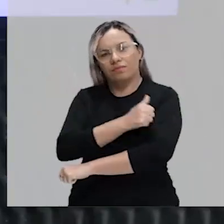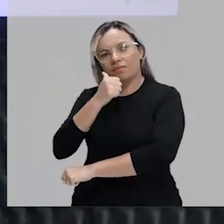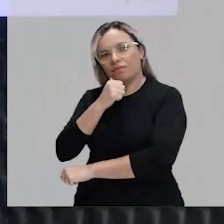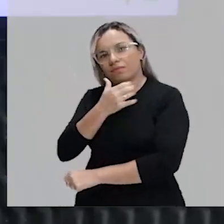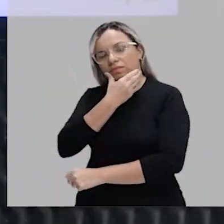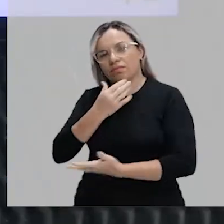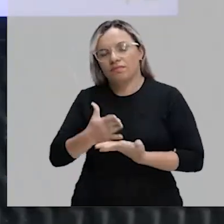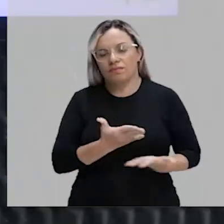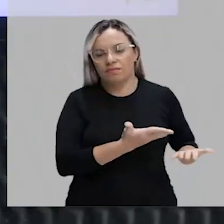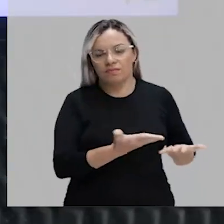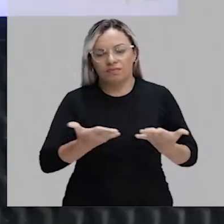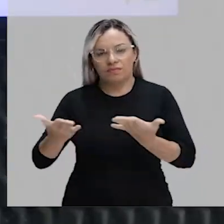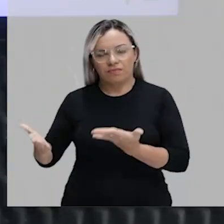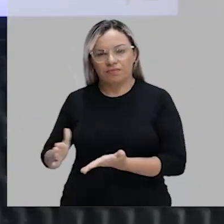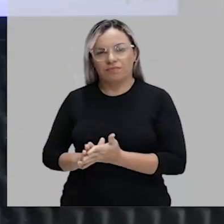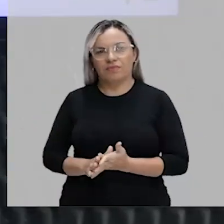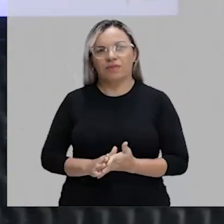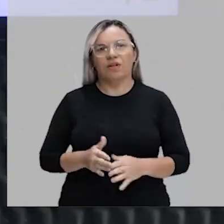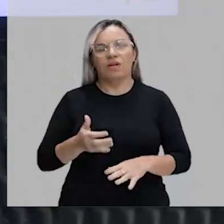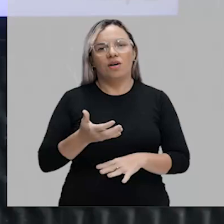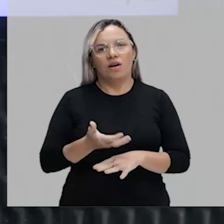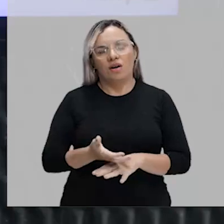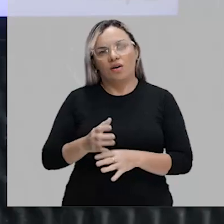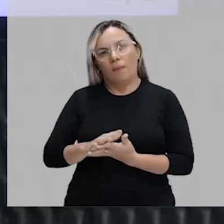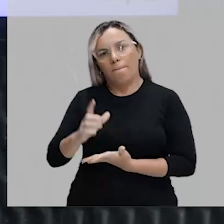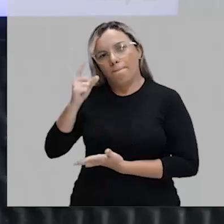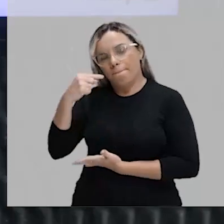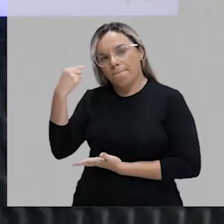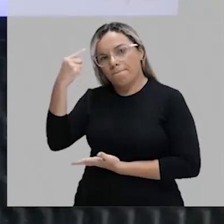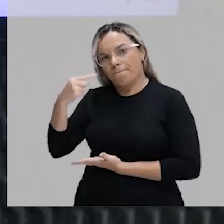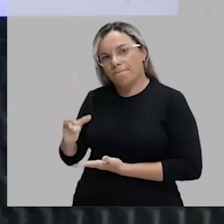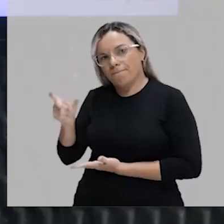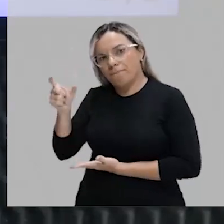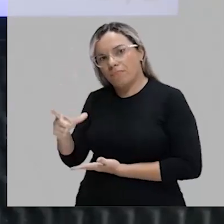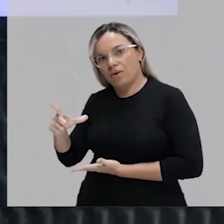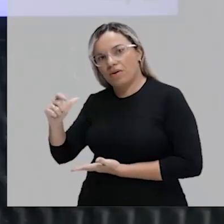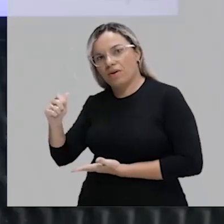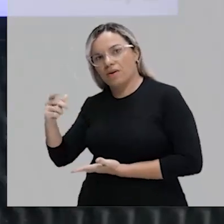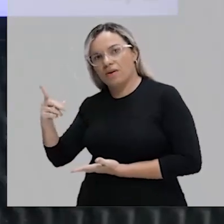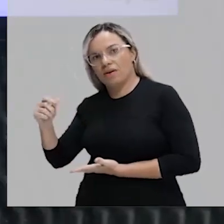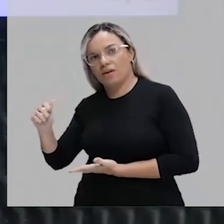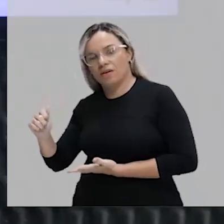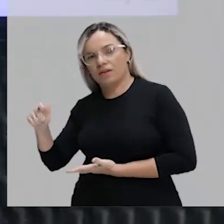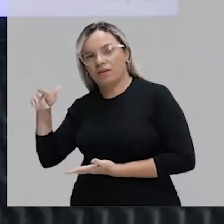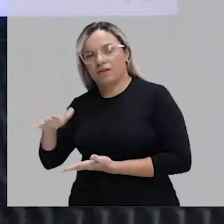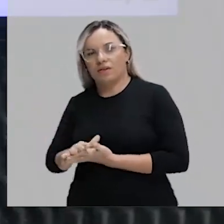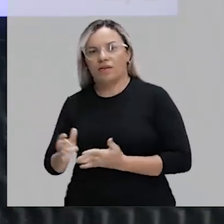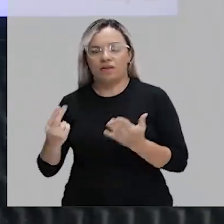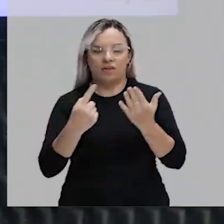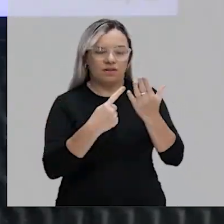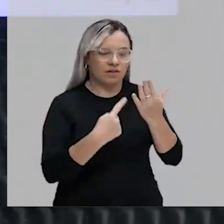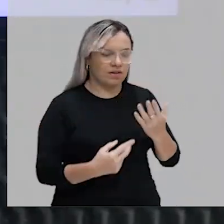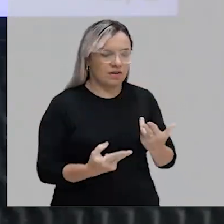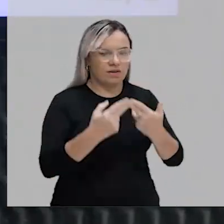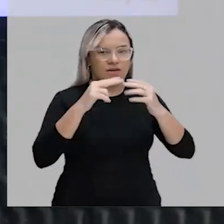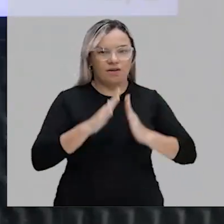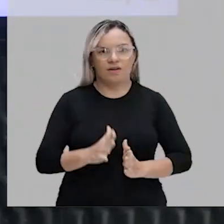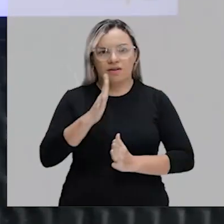chicos e chicas, bem-vindos à la classe de espanhol de hoje. Professora Leda Gene aqui na área do hashtag Fica em